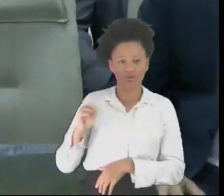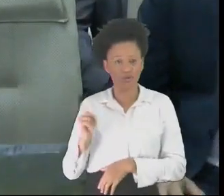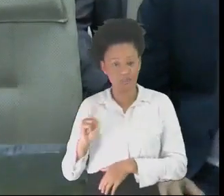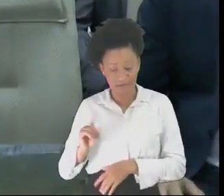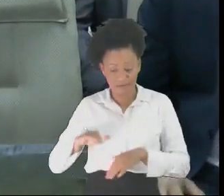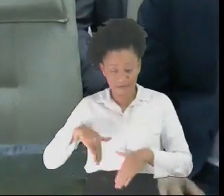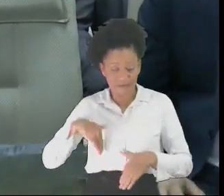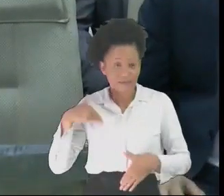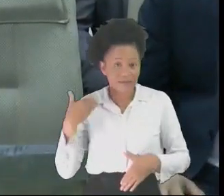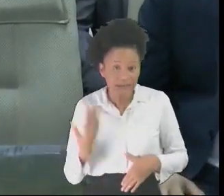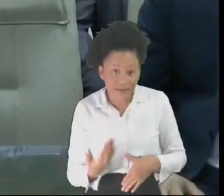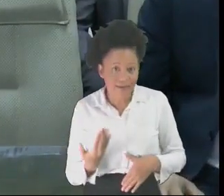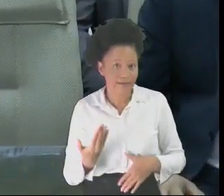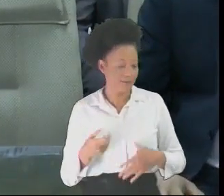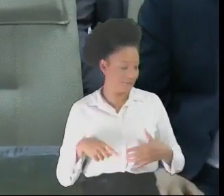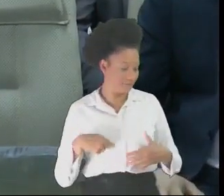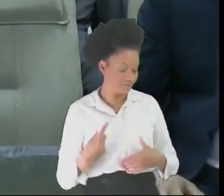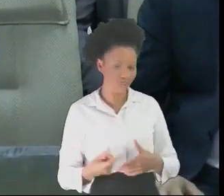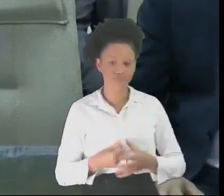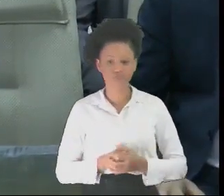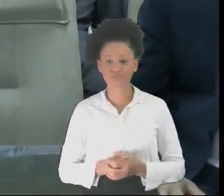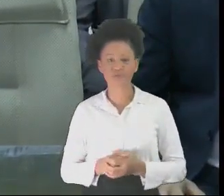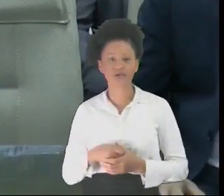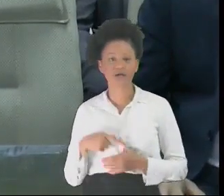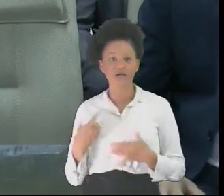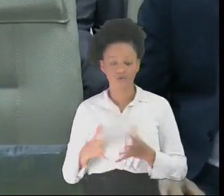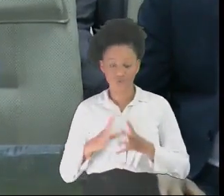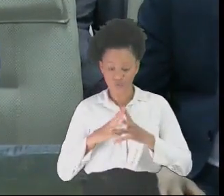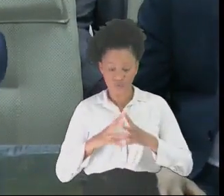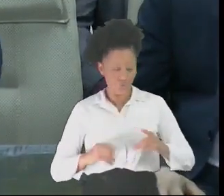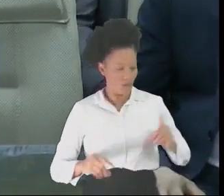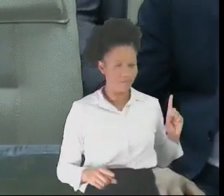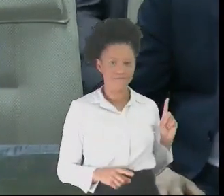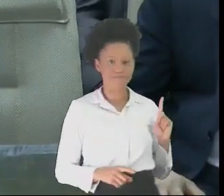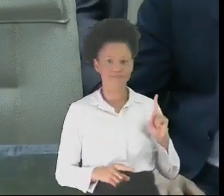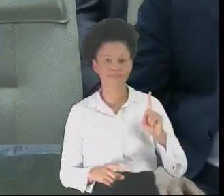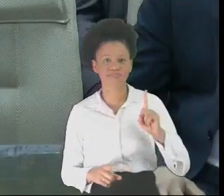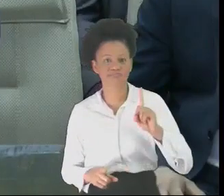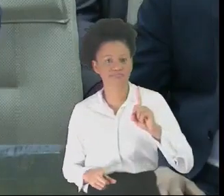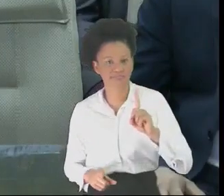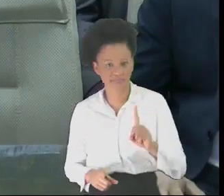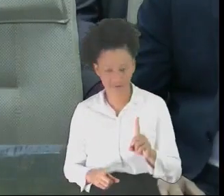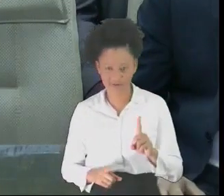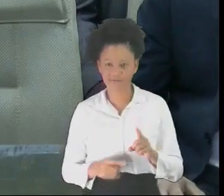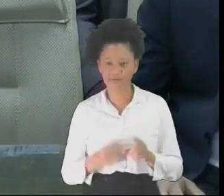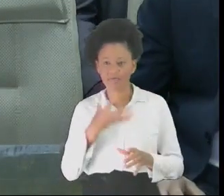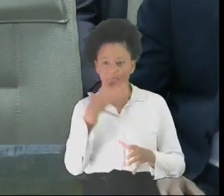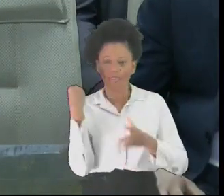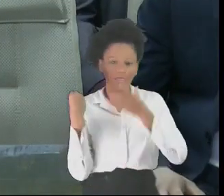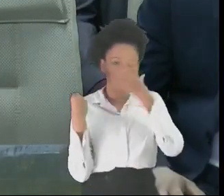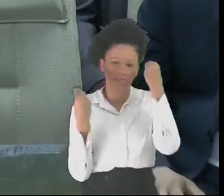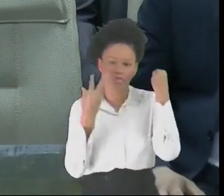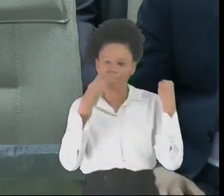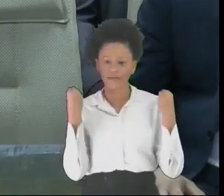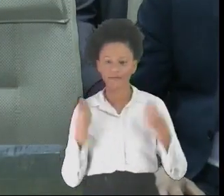aparecer, o desaparecimento da igreja vai ser esquecido.